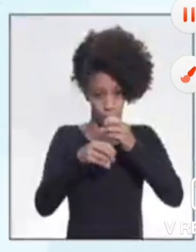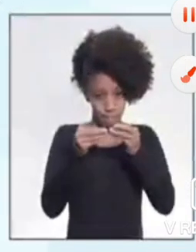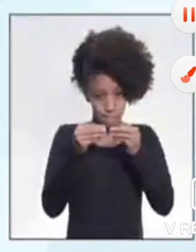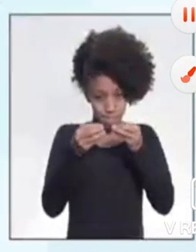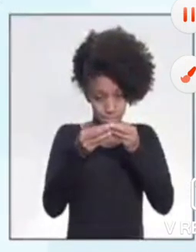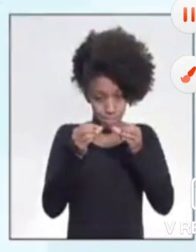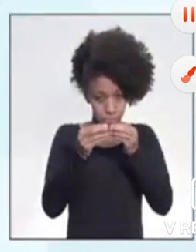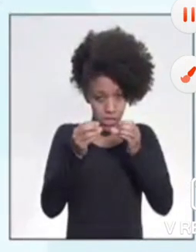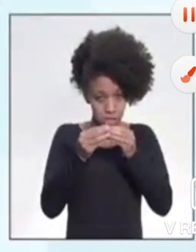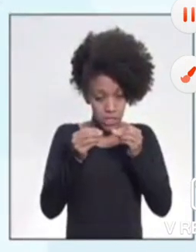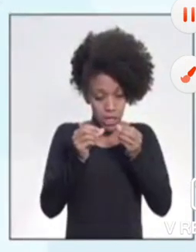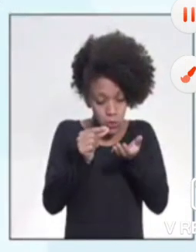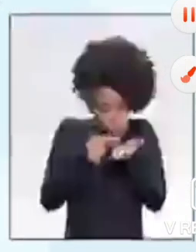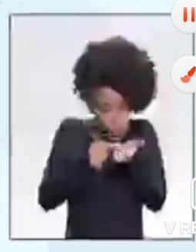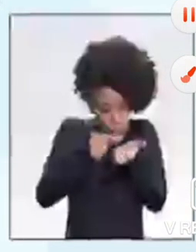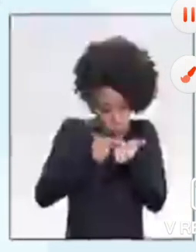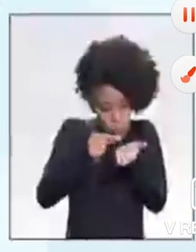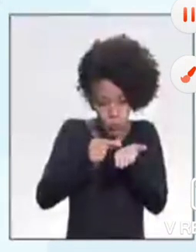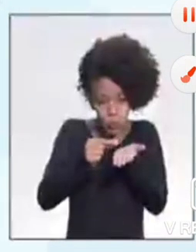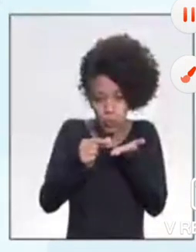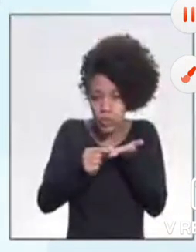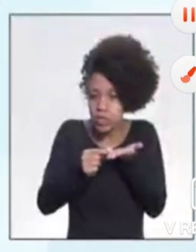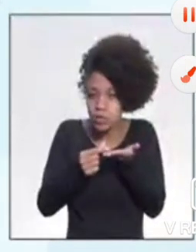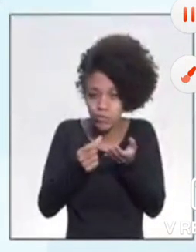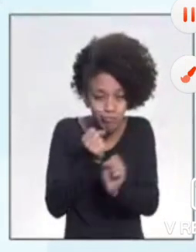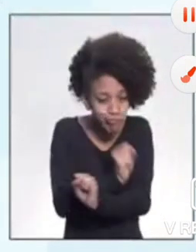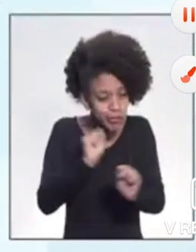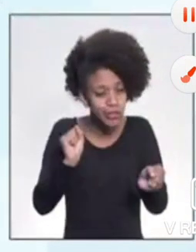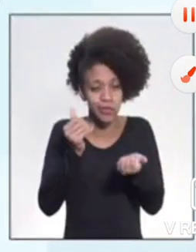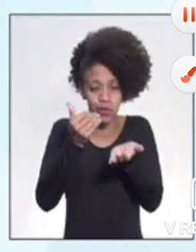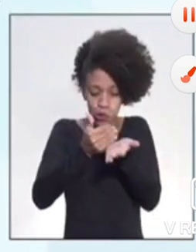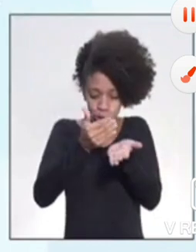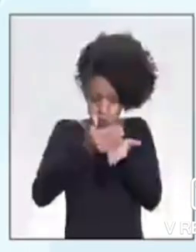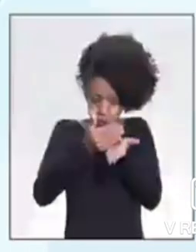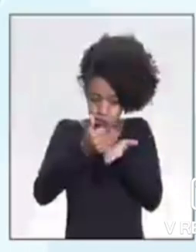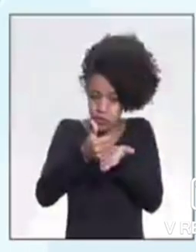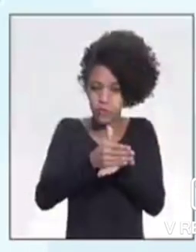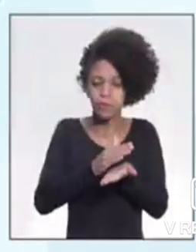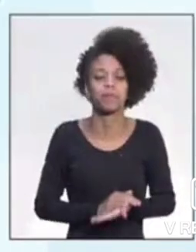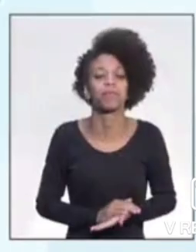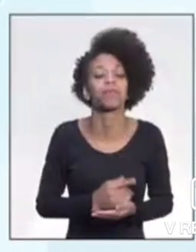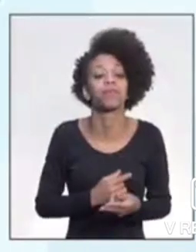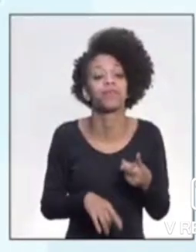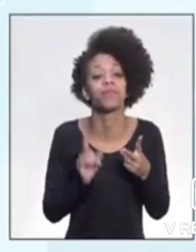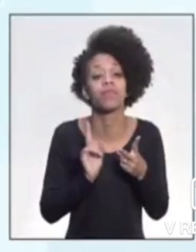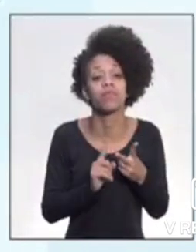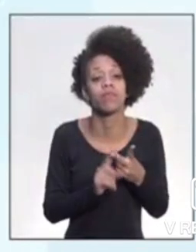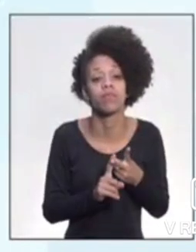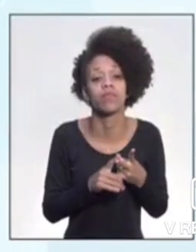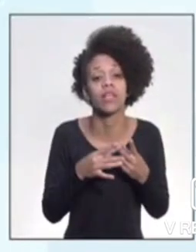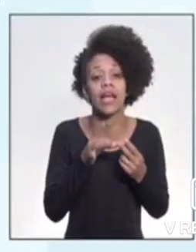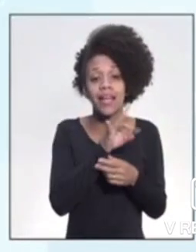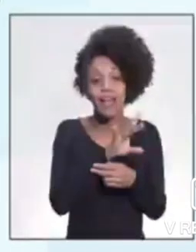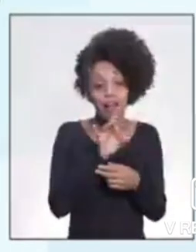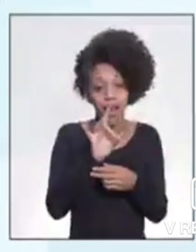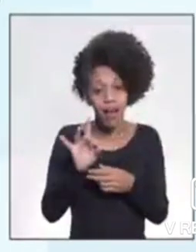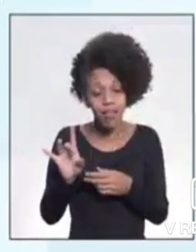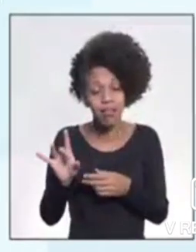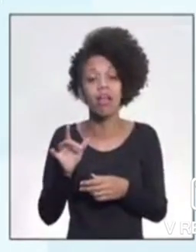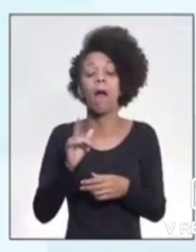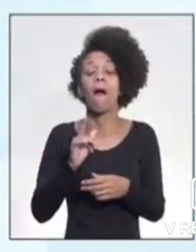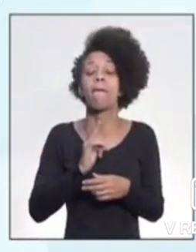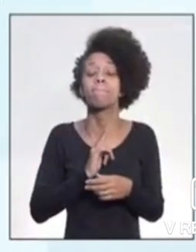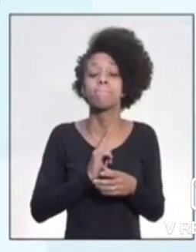esférico, menor parte da matéria, indivisível e indestrutível. Segundo, ele fala que cada elemento possui sua